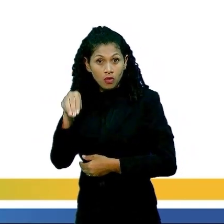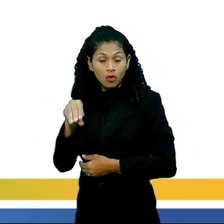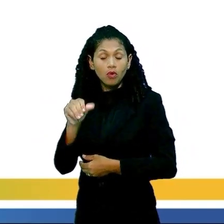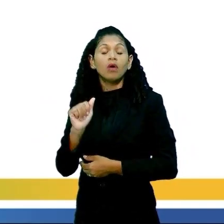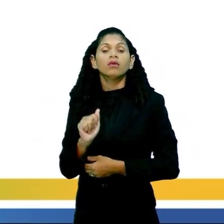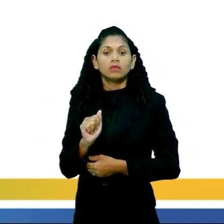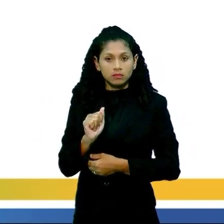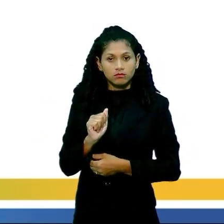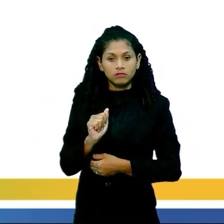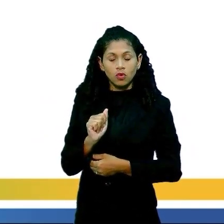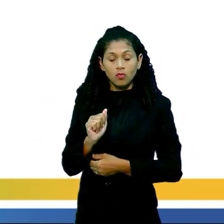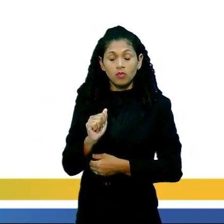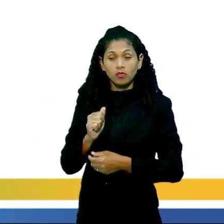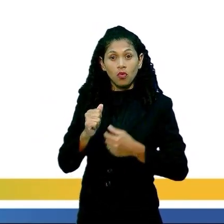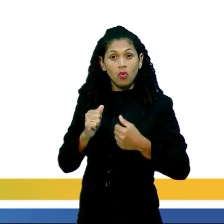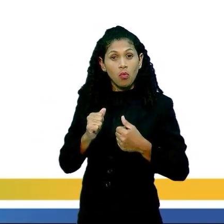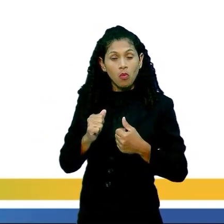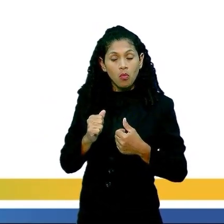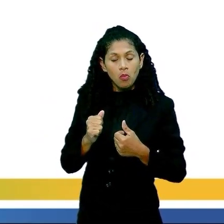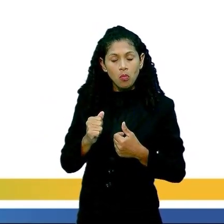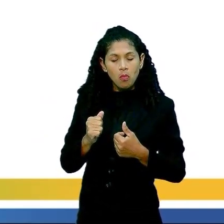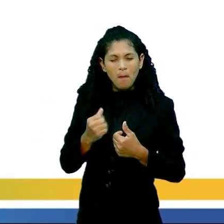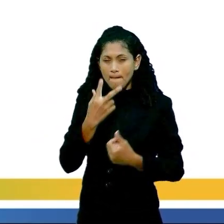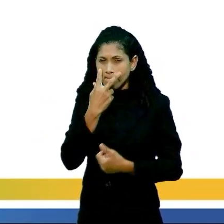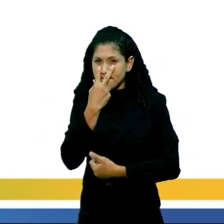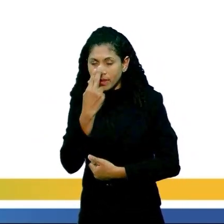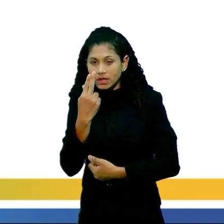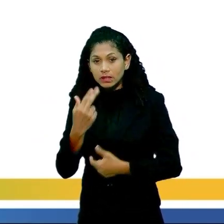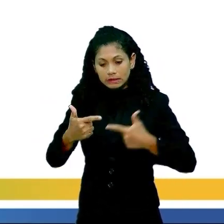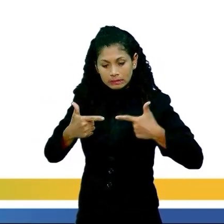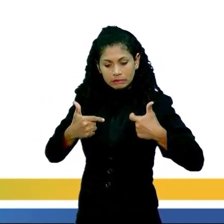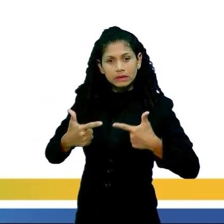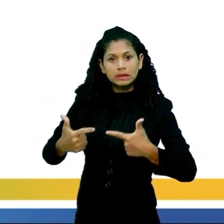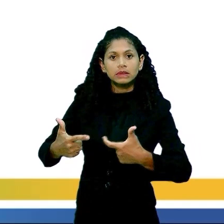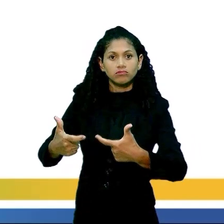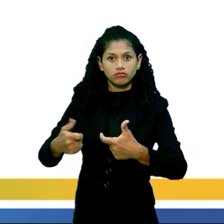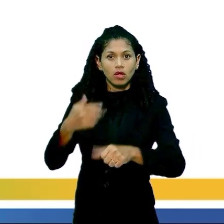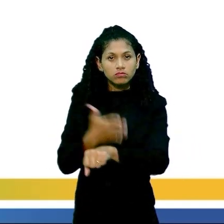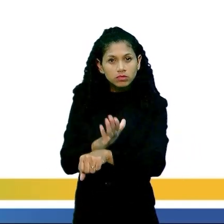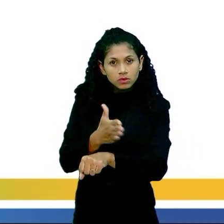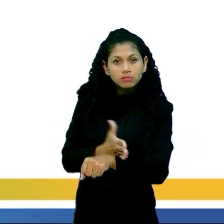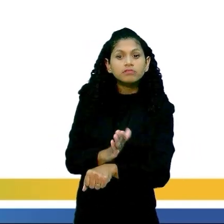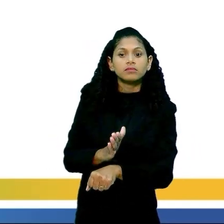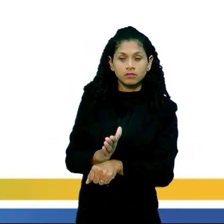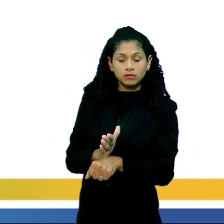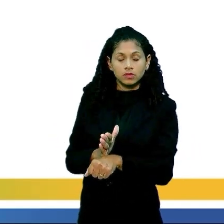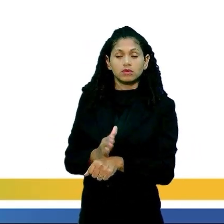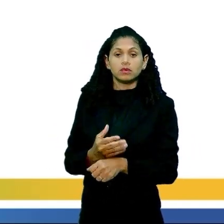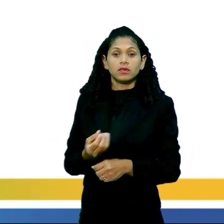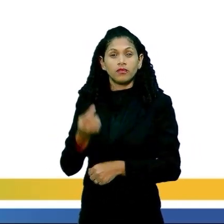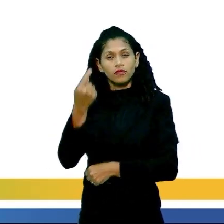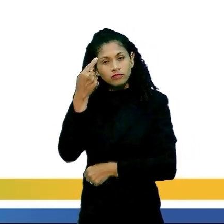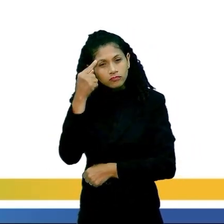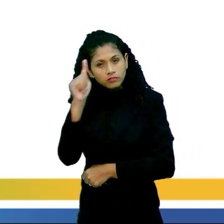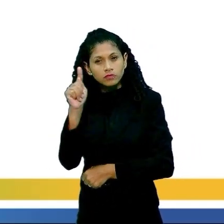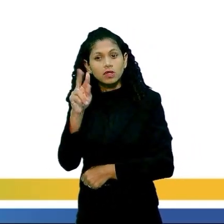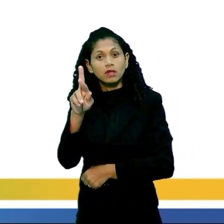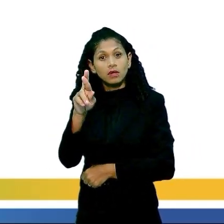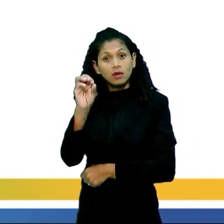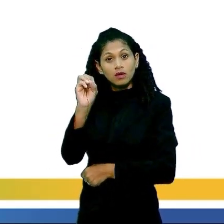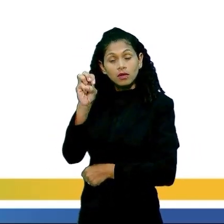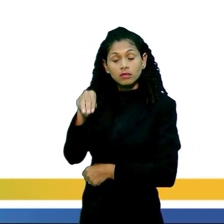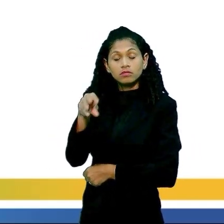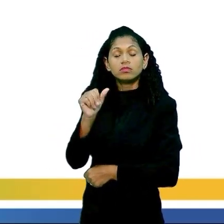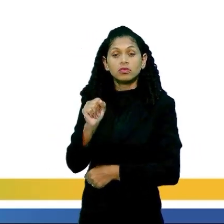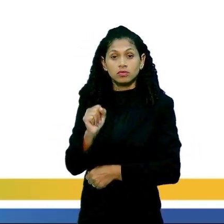de treinamento militar, a amarelinha foi adaptada pelos pequenos romanos em versões reduzidas do campo de